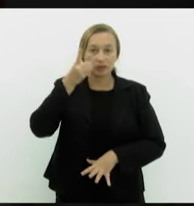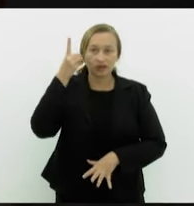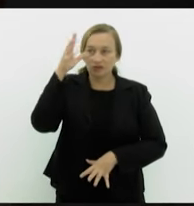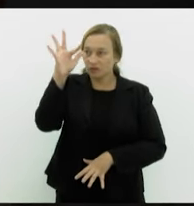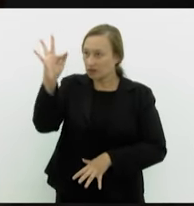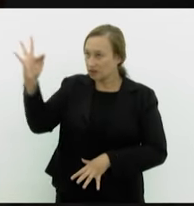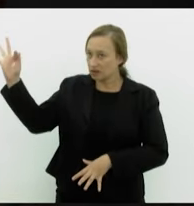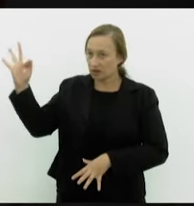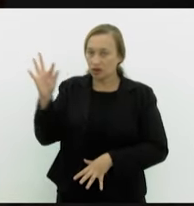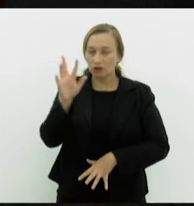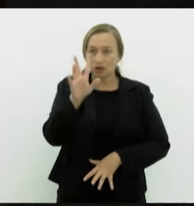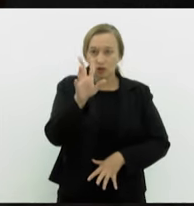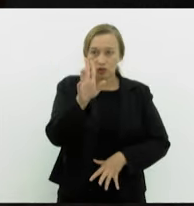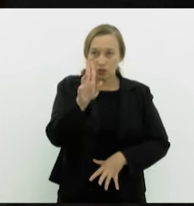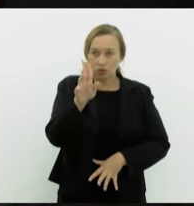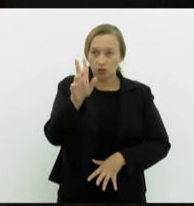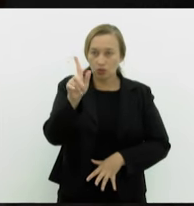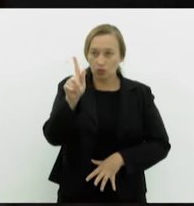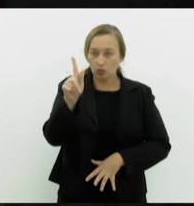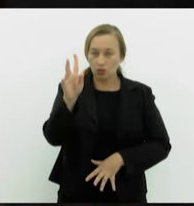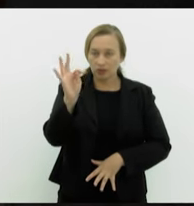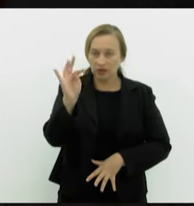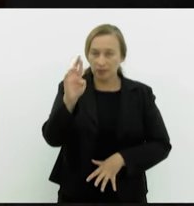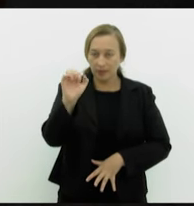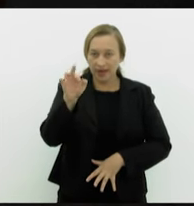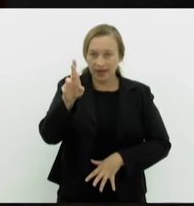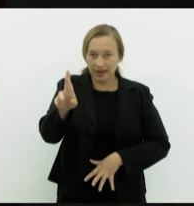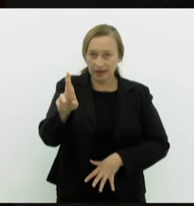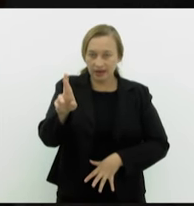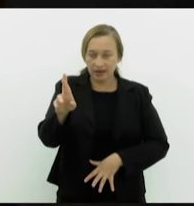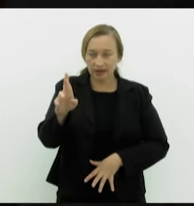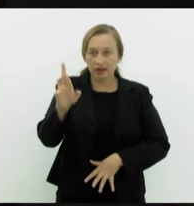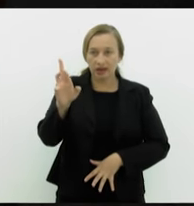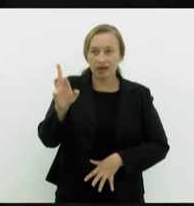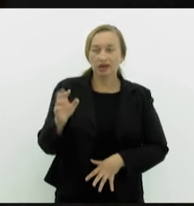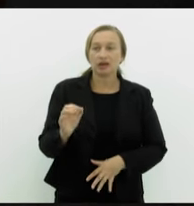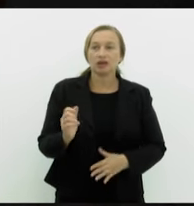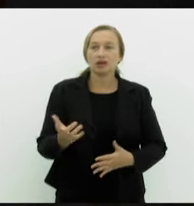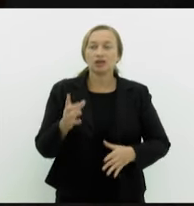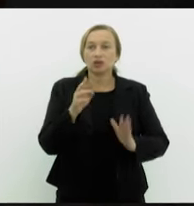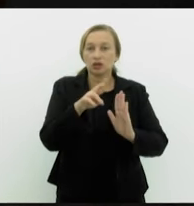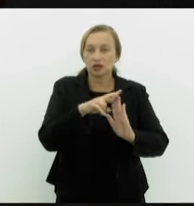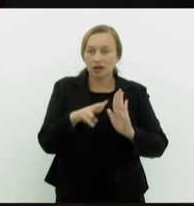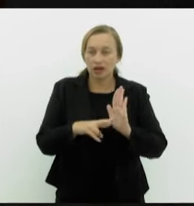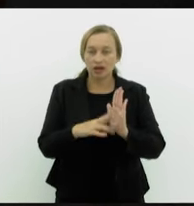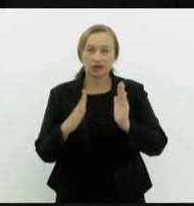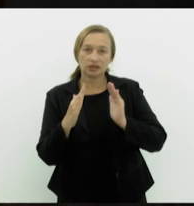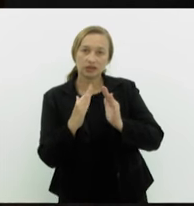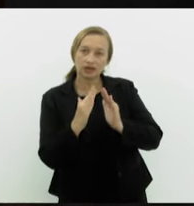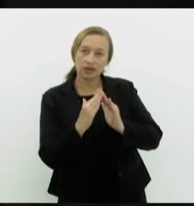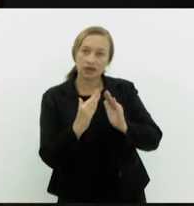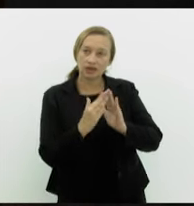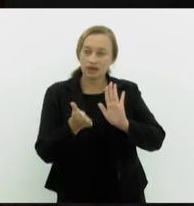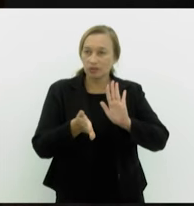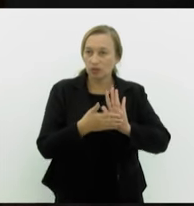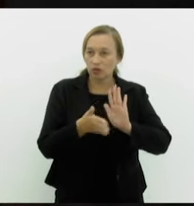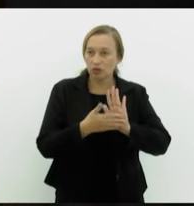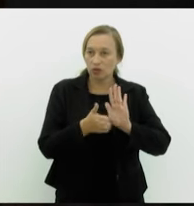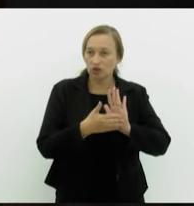federal Gutenberg Reis de Oliveira, pendendo de parecer da Comissão de Normas Internas e Proposições